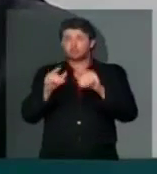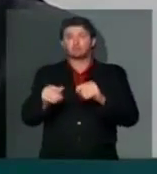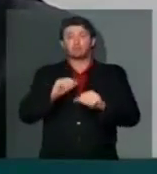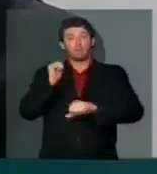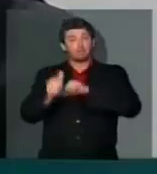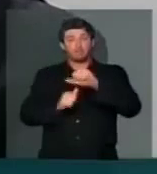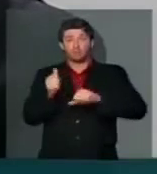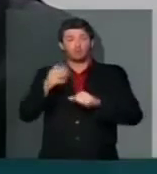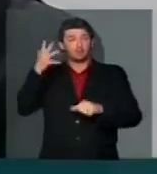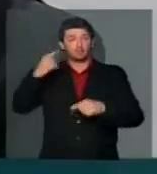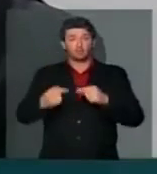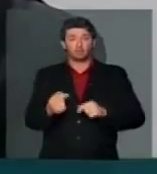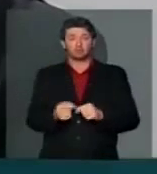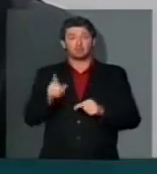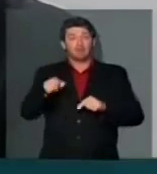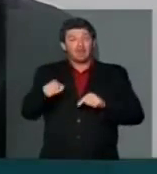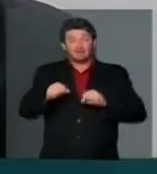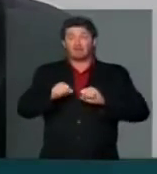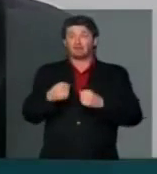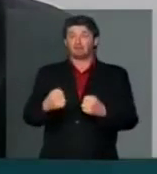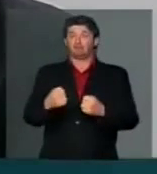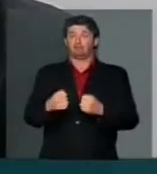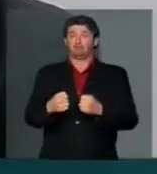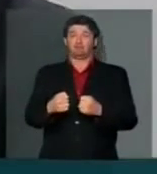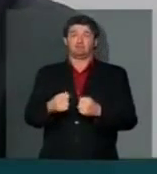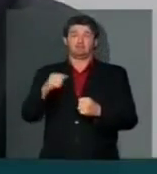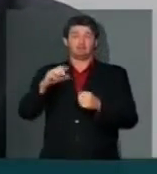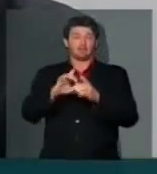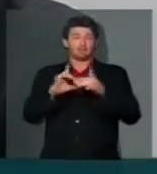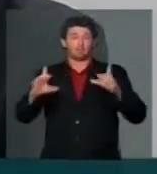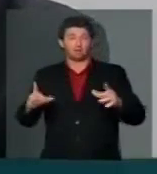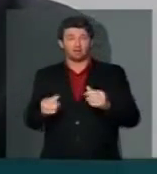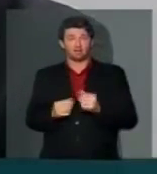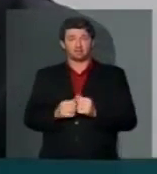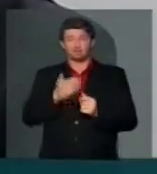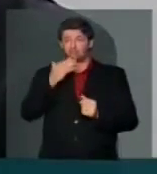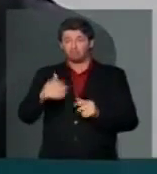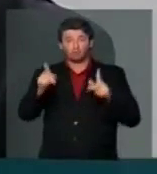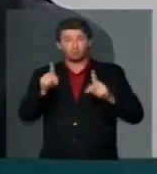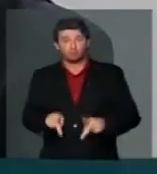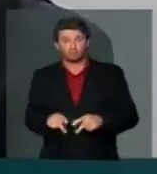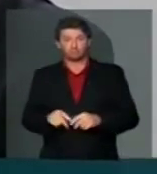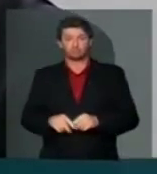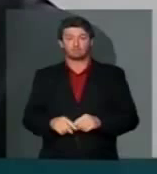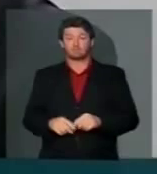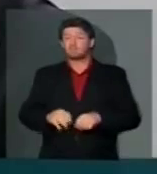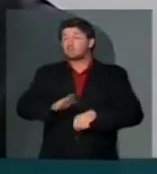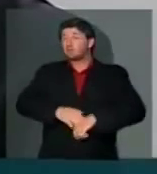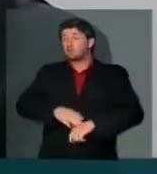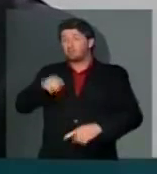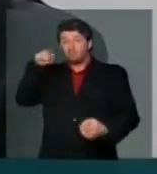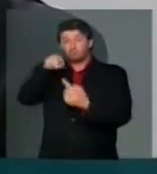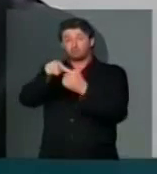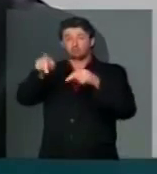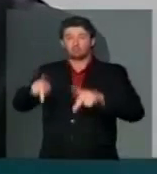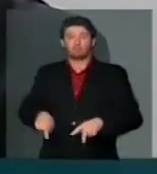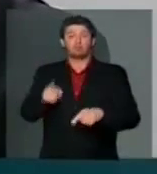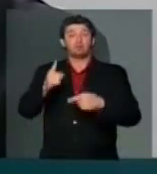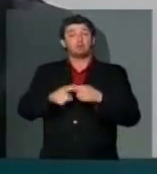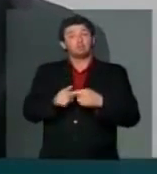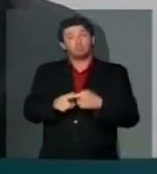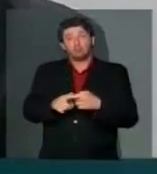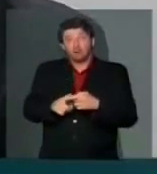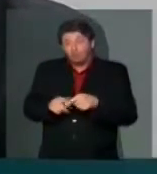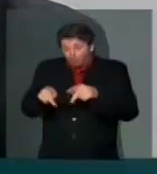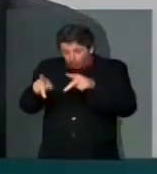lutem politicamente. Essa é a luta democrática, essa é a luta republicana. E no seu viés mais republicano, porque é uma luta em prol da